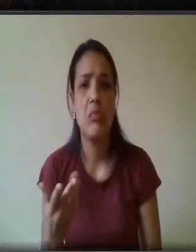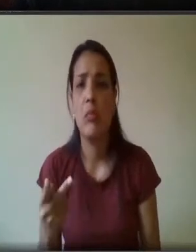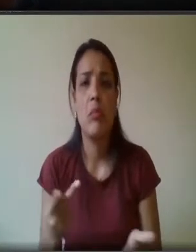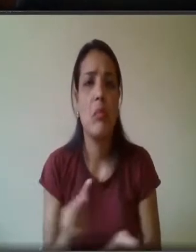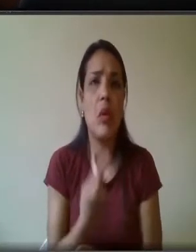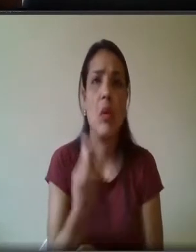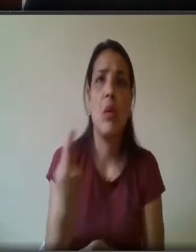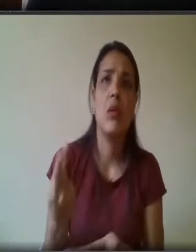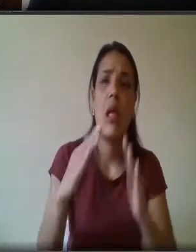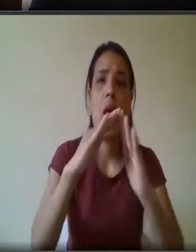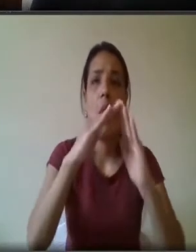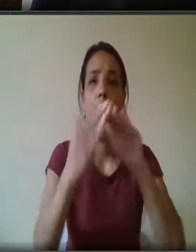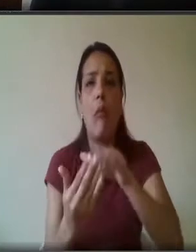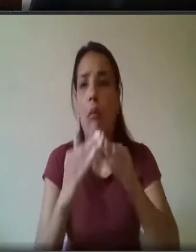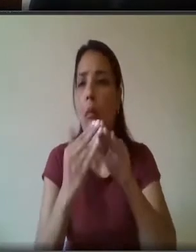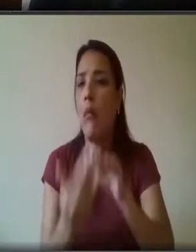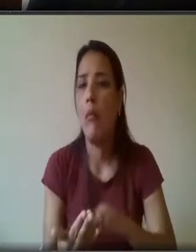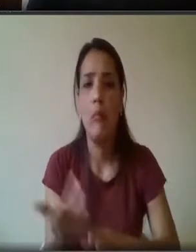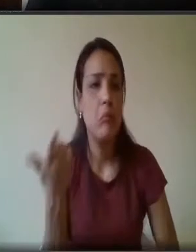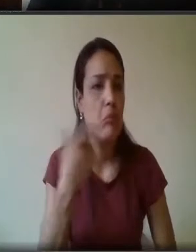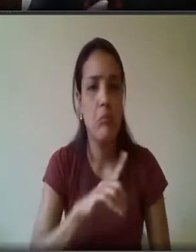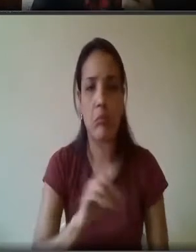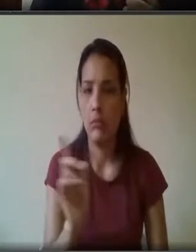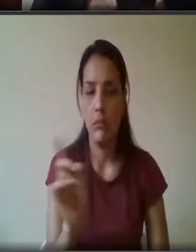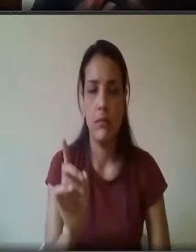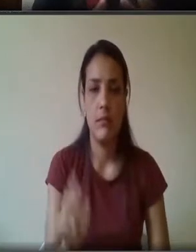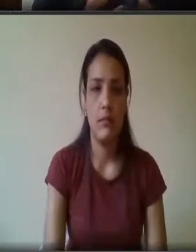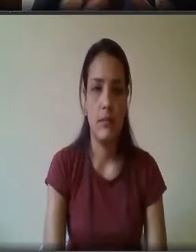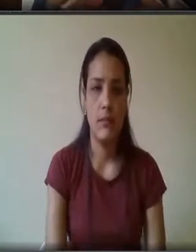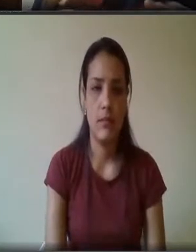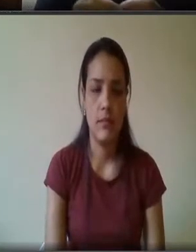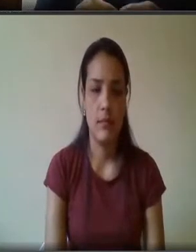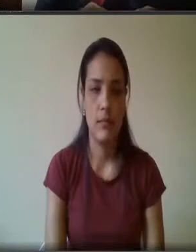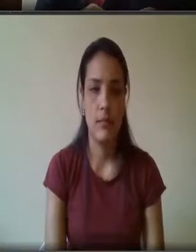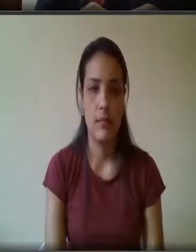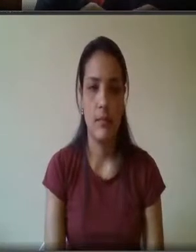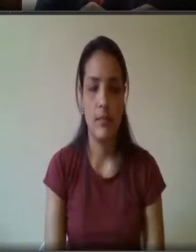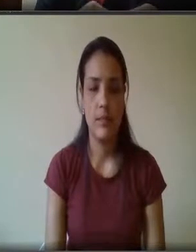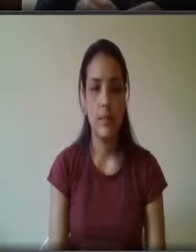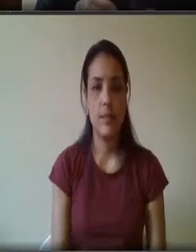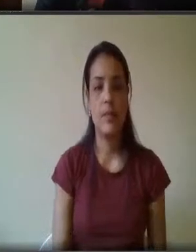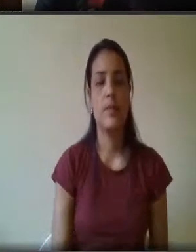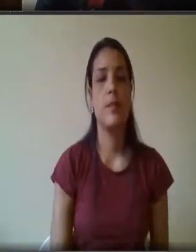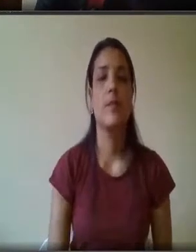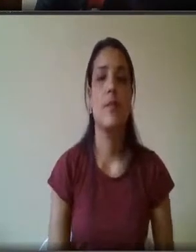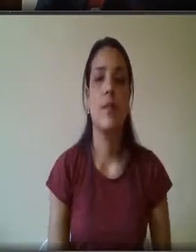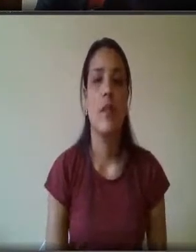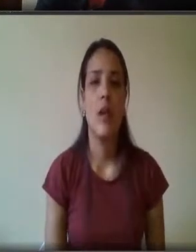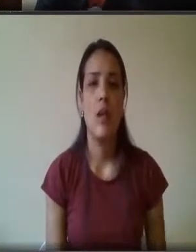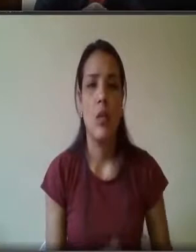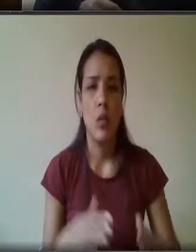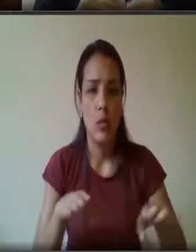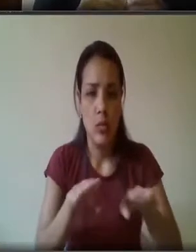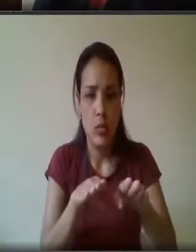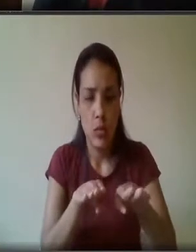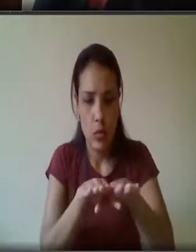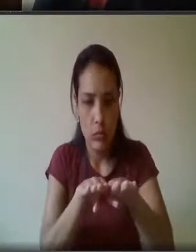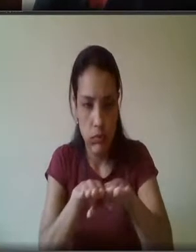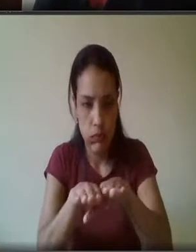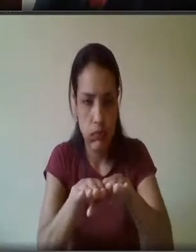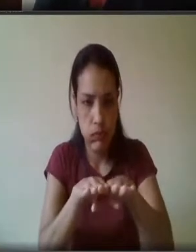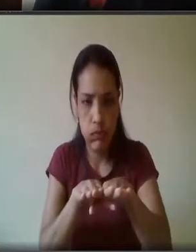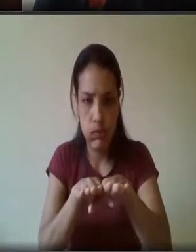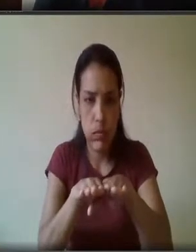um prédio desabar. Essa relação de choque de placa tectônica com abalo sísmico tem que